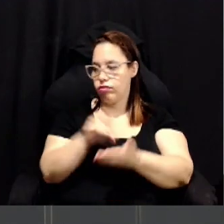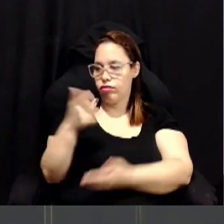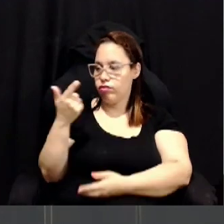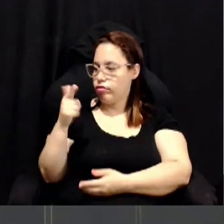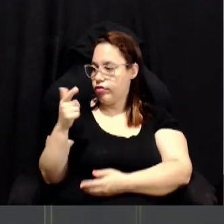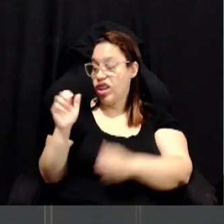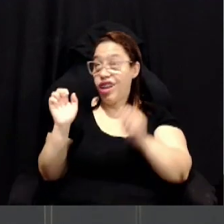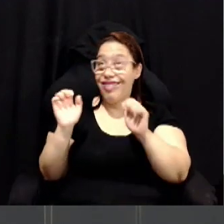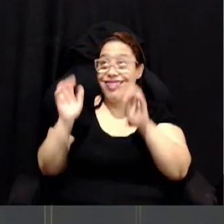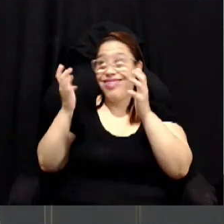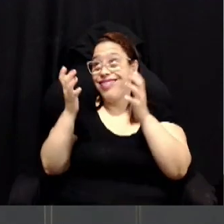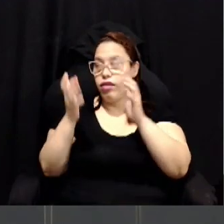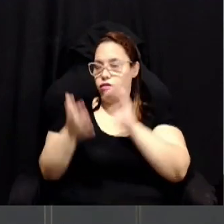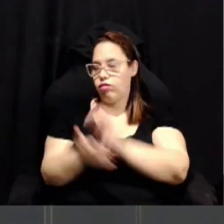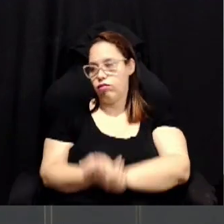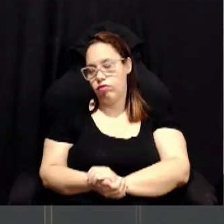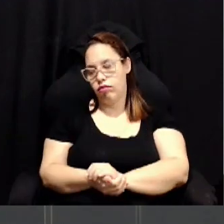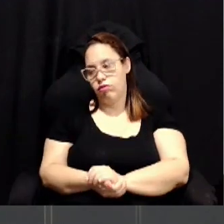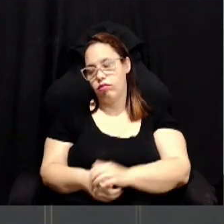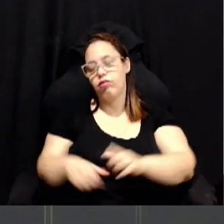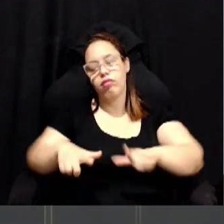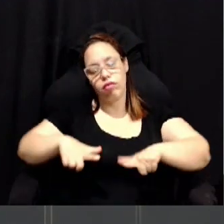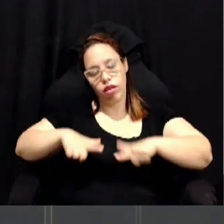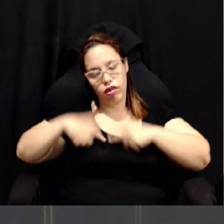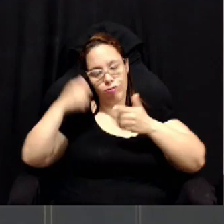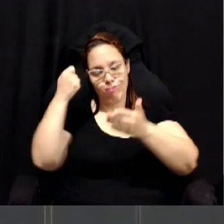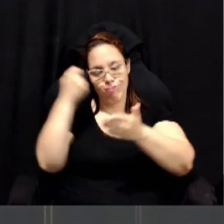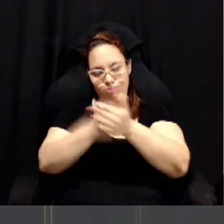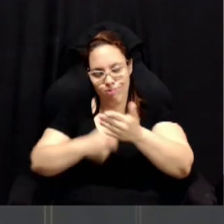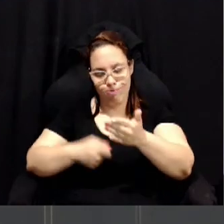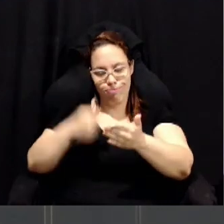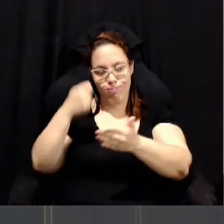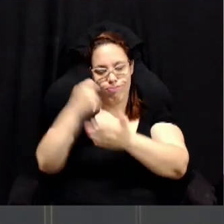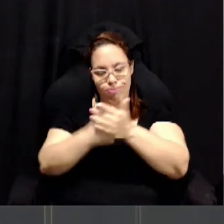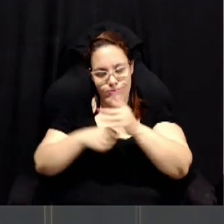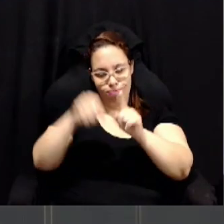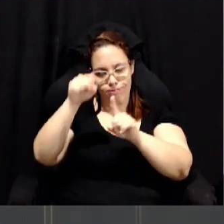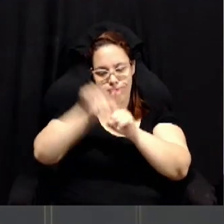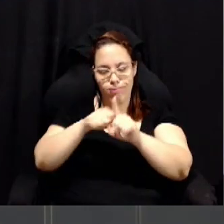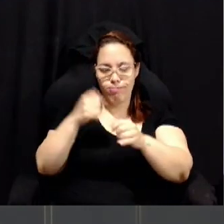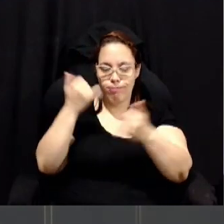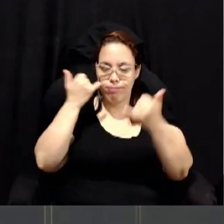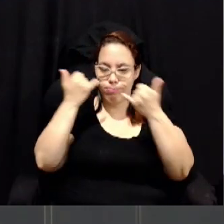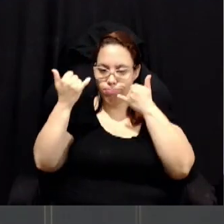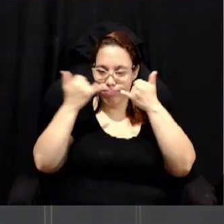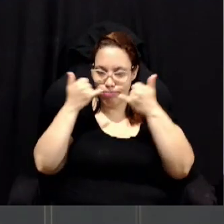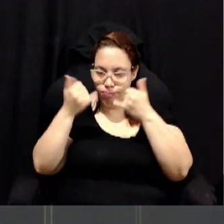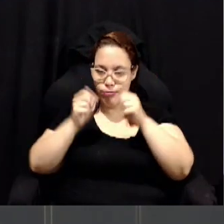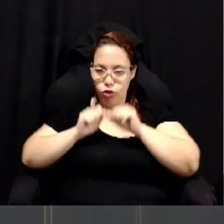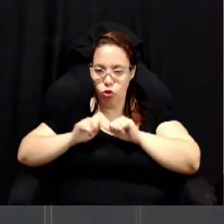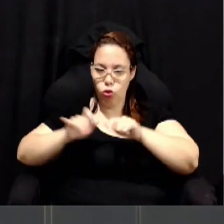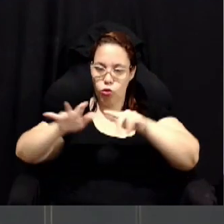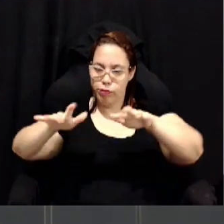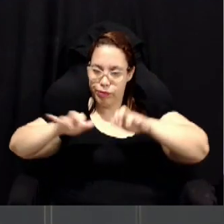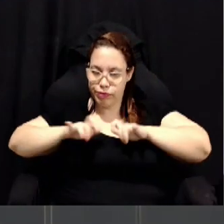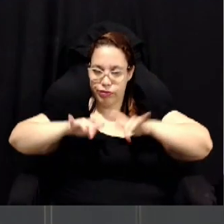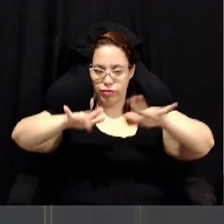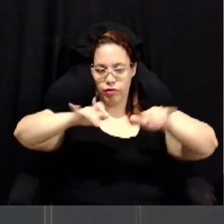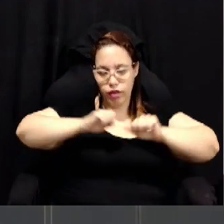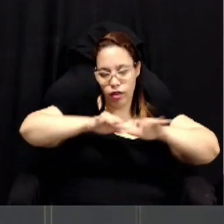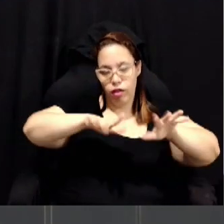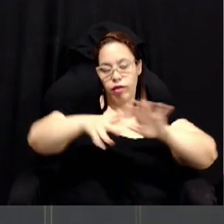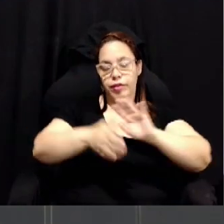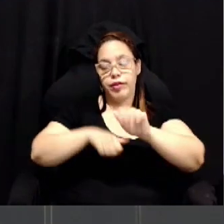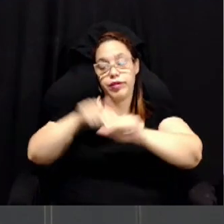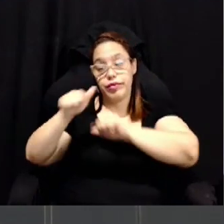a luta é importante realmente esse mês para informar as pessoas, porque é a partir da informação que você vai mudando a atitude,